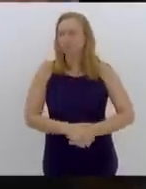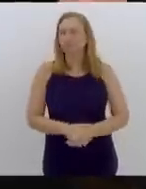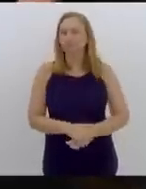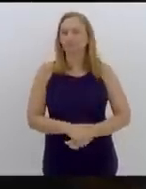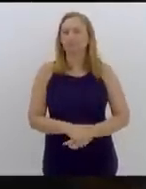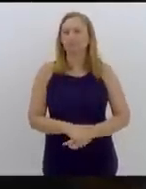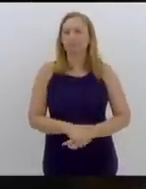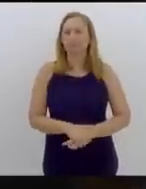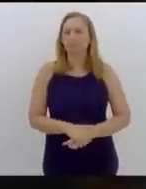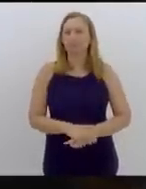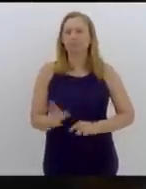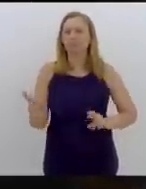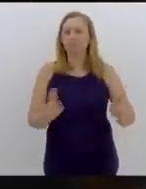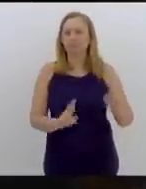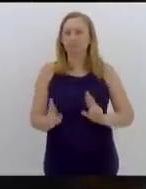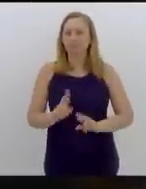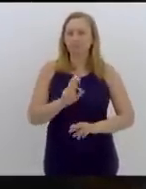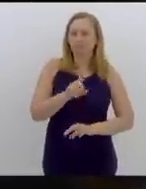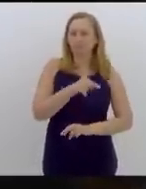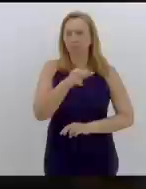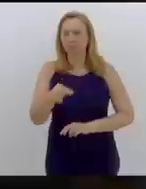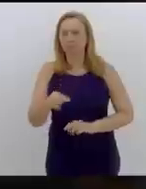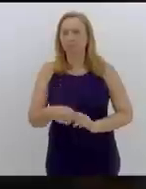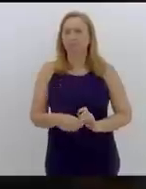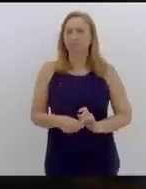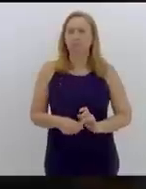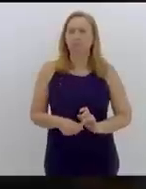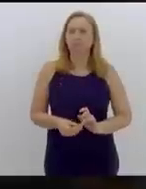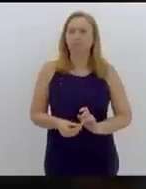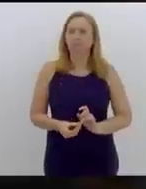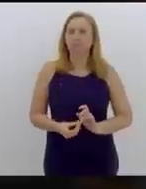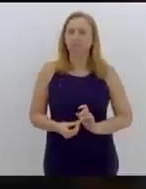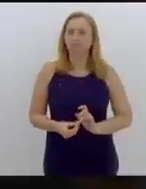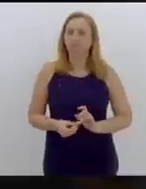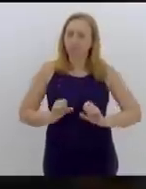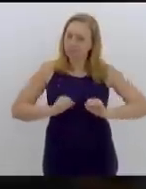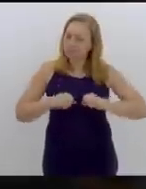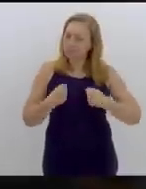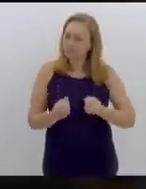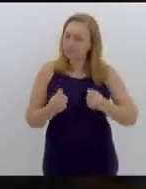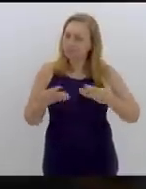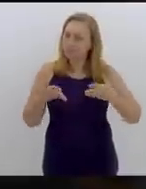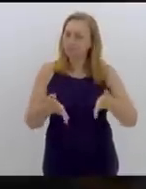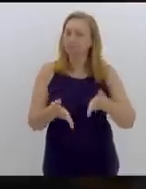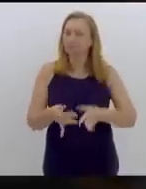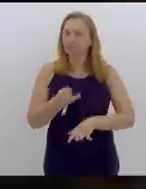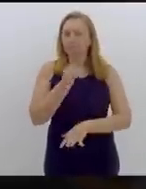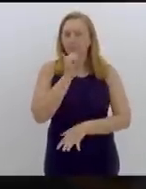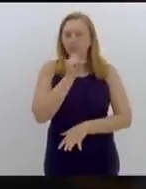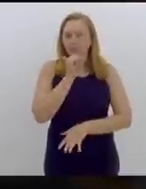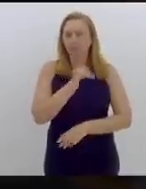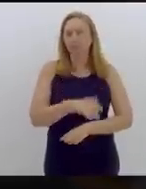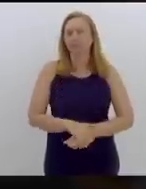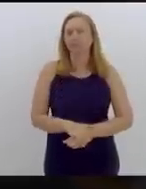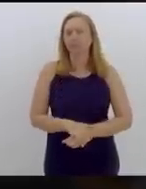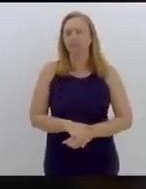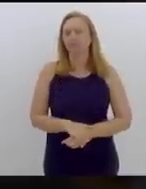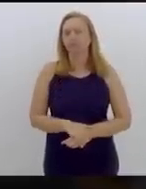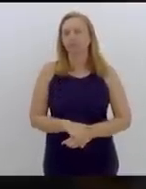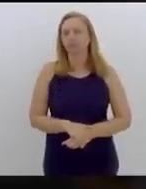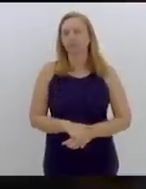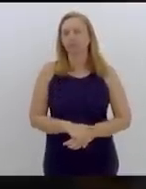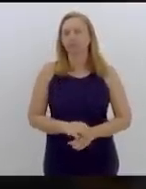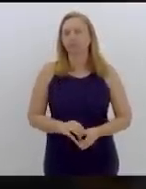em relação as exclusões fazer aqui um esforço concentrado de por exemplo dotar dotar